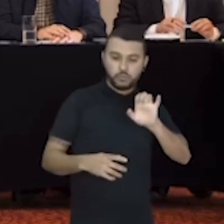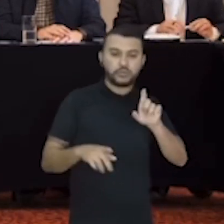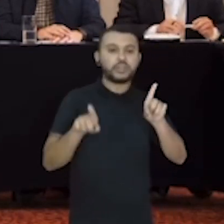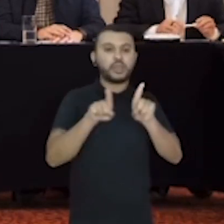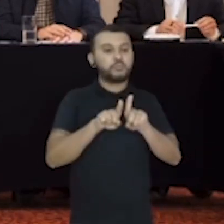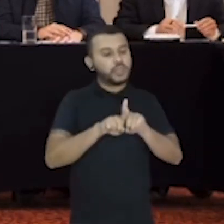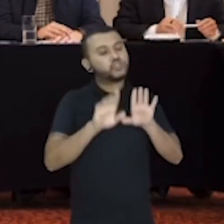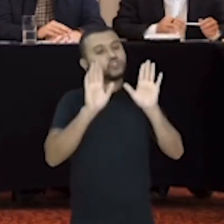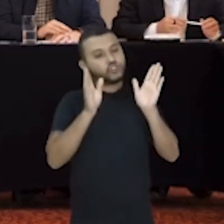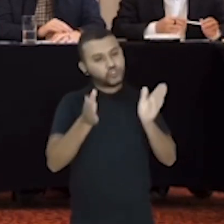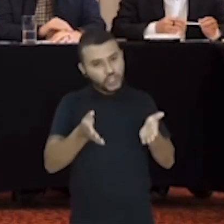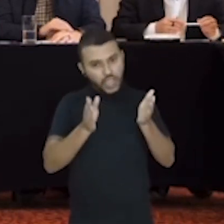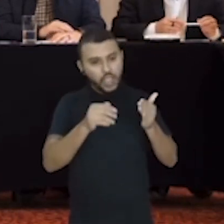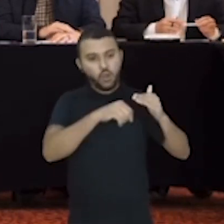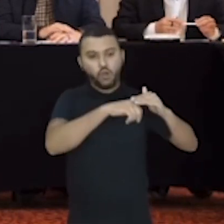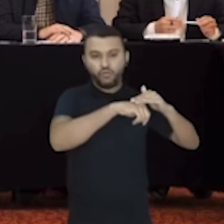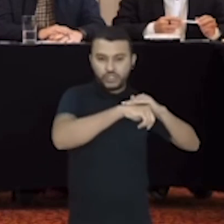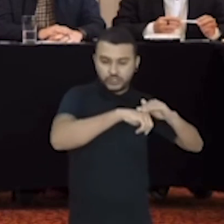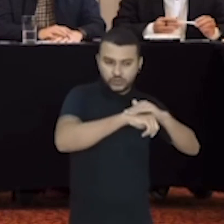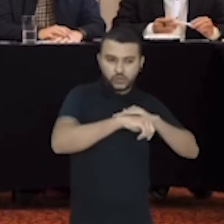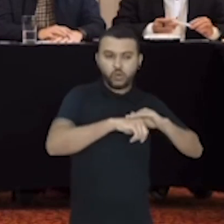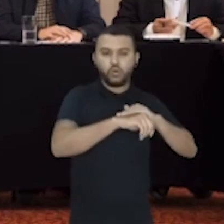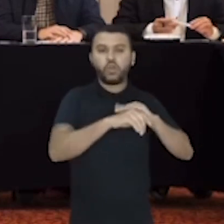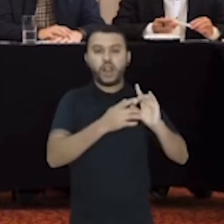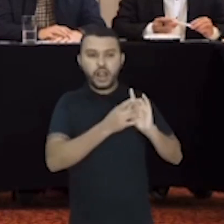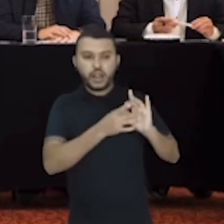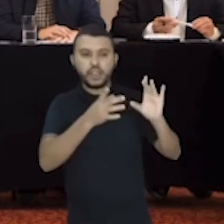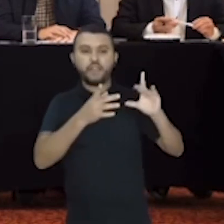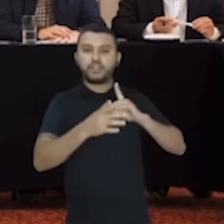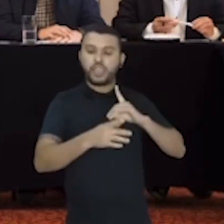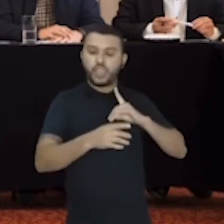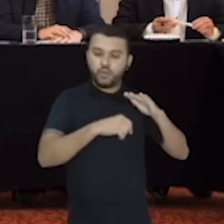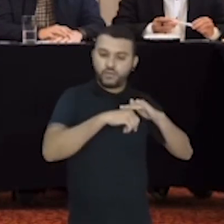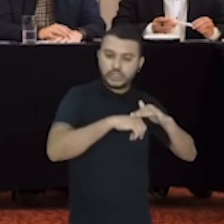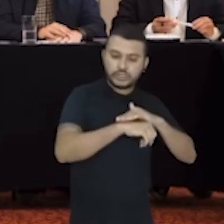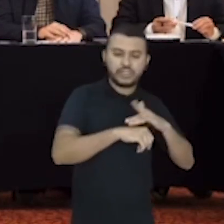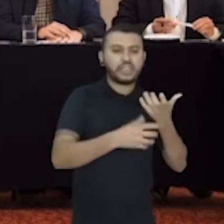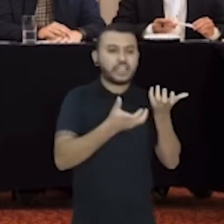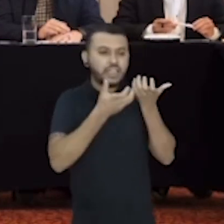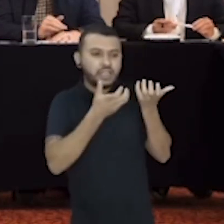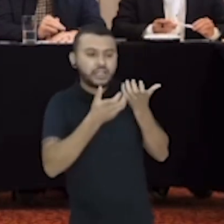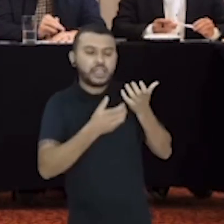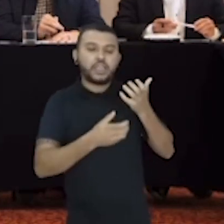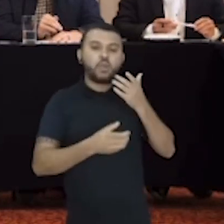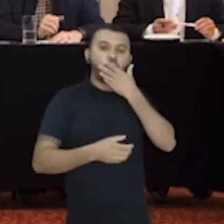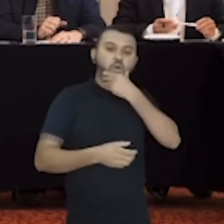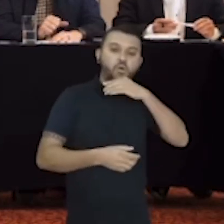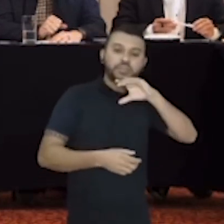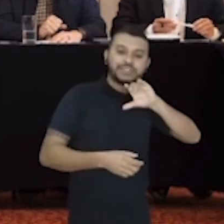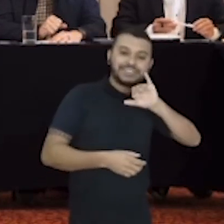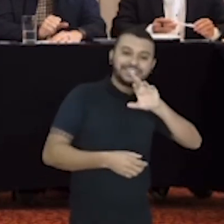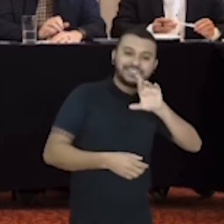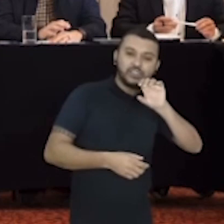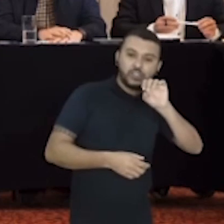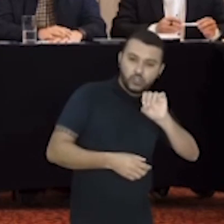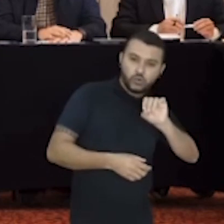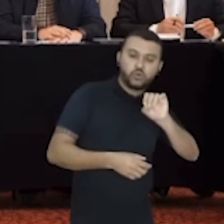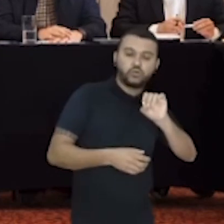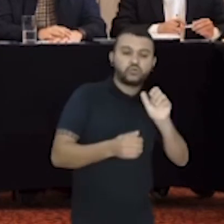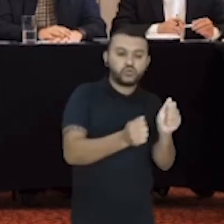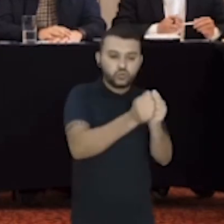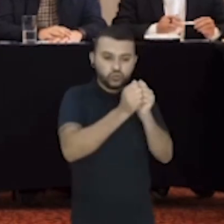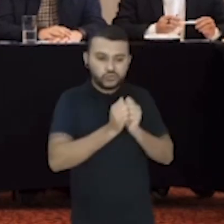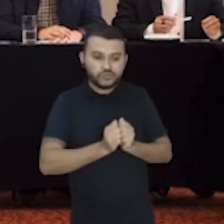senti muita disposição e conversar dissemos a ele que gostaríamos muito de ter o Ciro Gomes na nossa campanha e aqui avaliação é